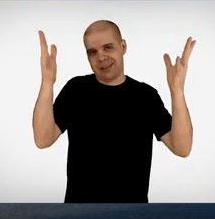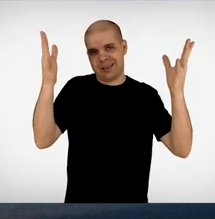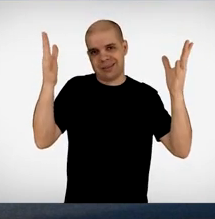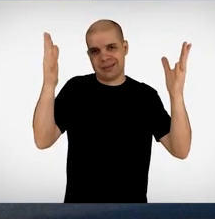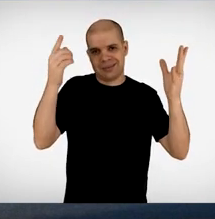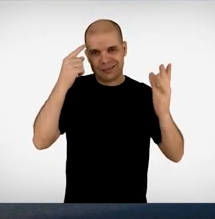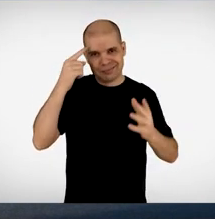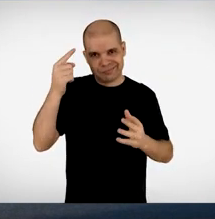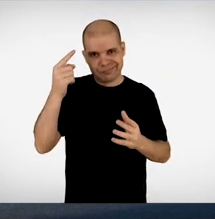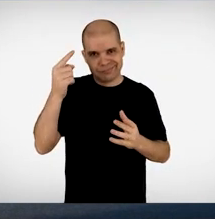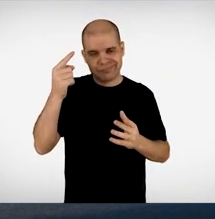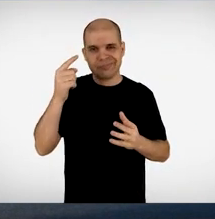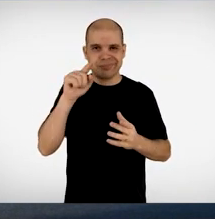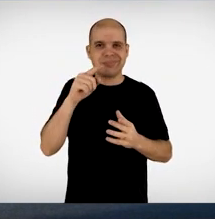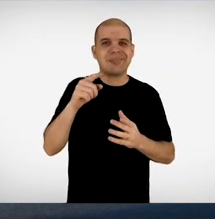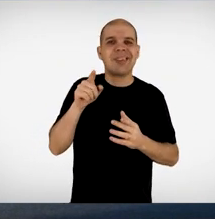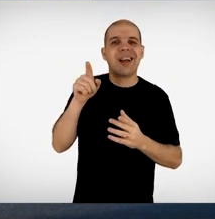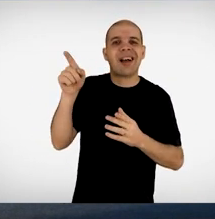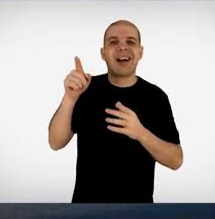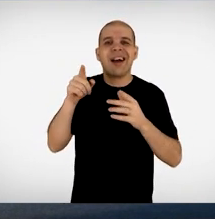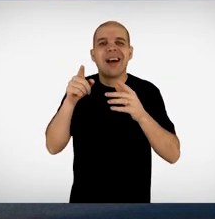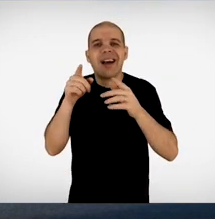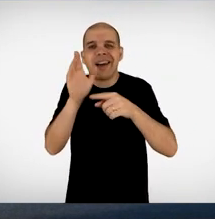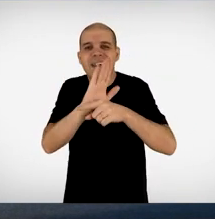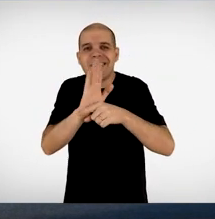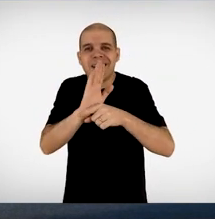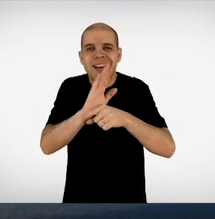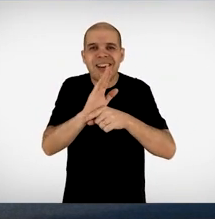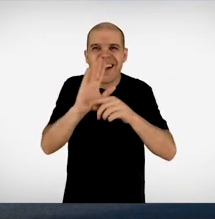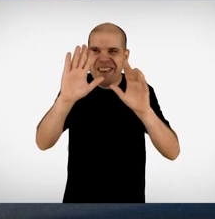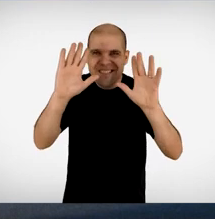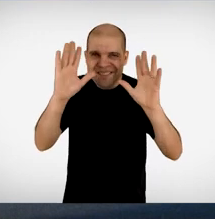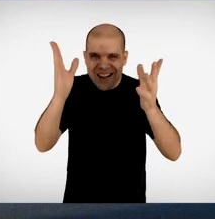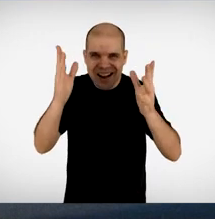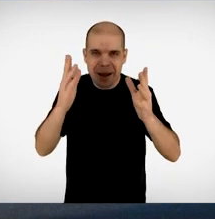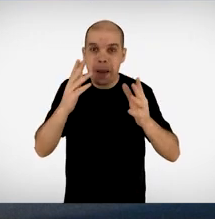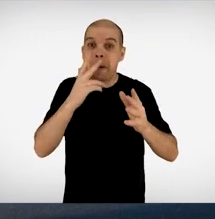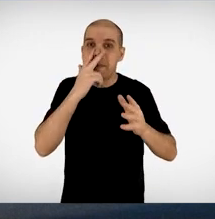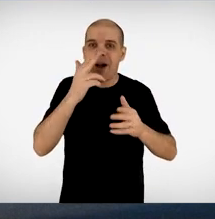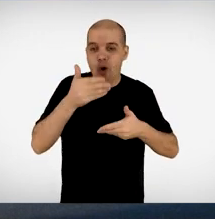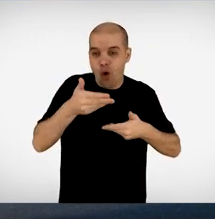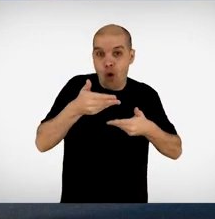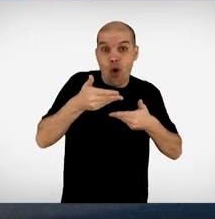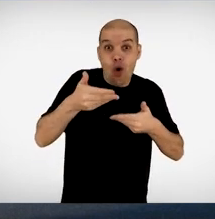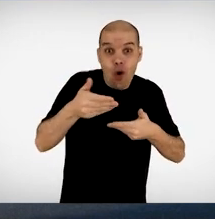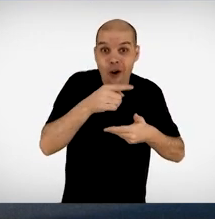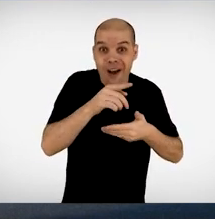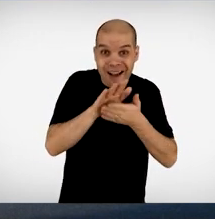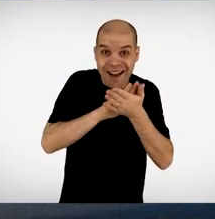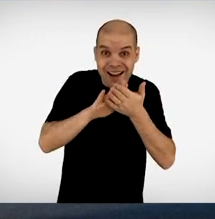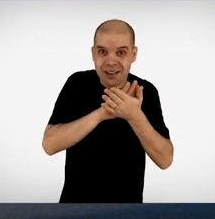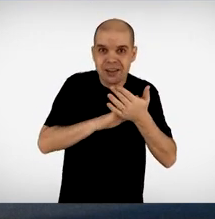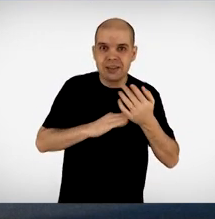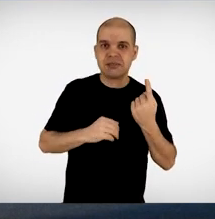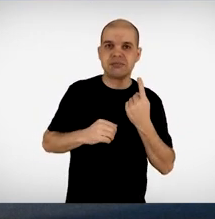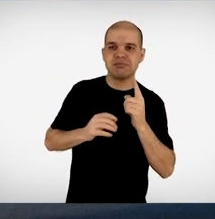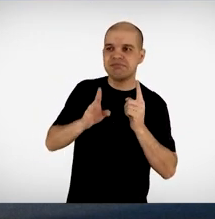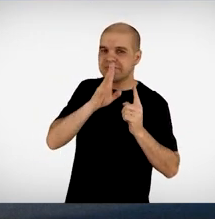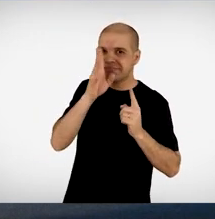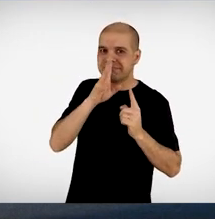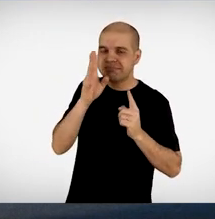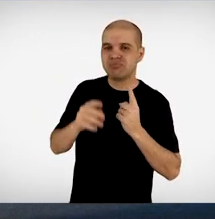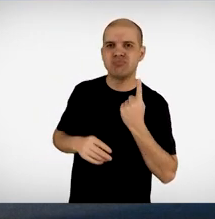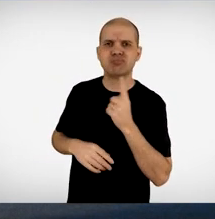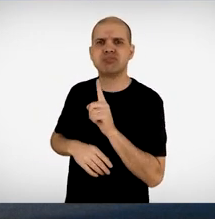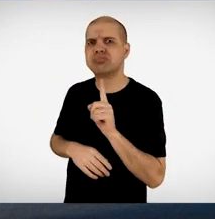festa proibida que ela vai. Eu acho tão bom essa metáfora da festa proibida, né? Que ela entra sem ser convidada.